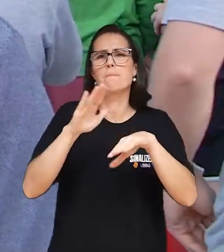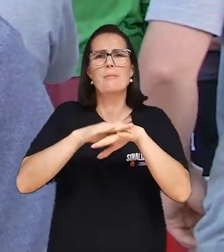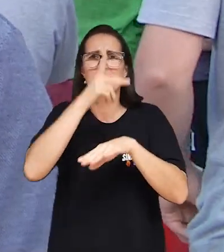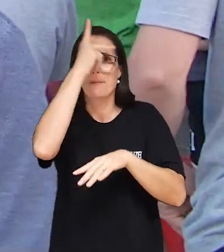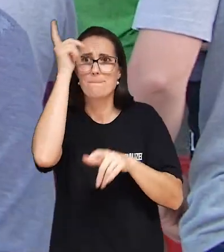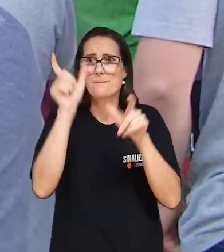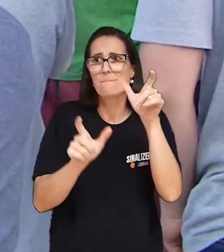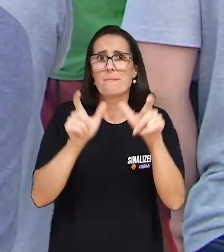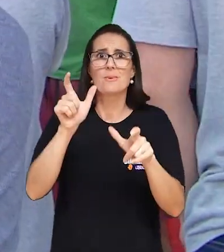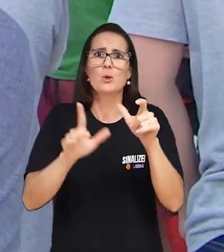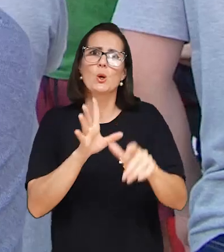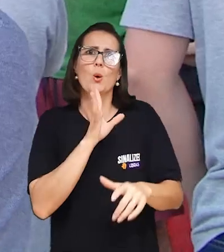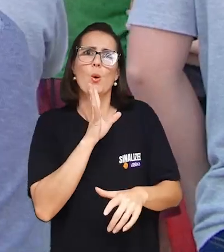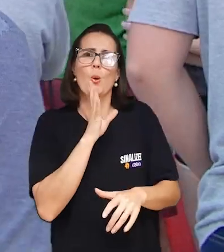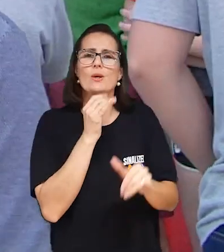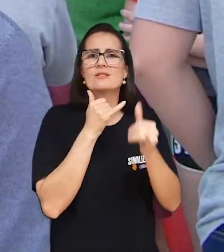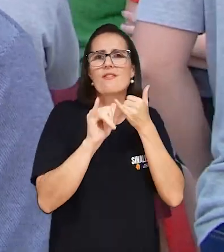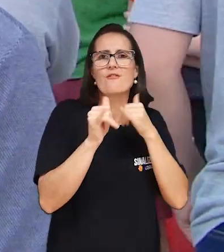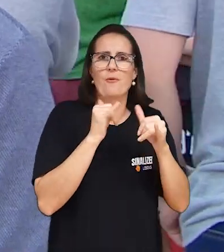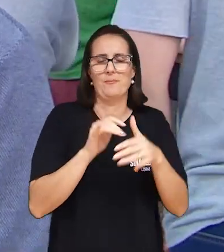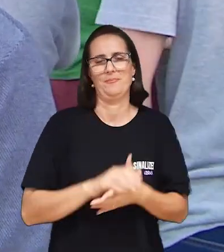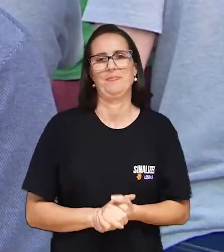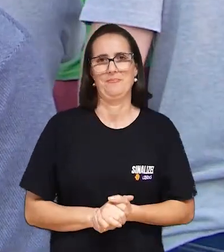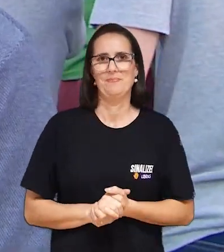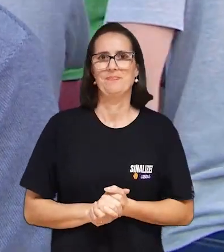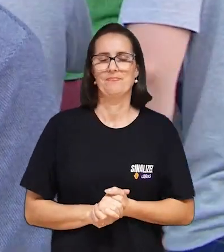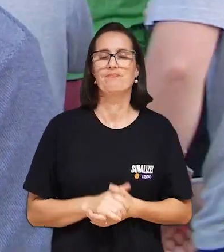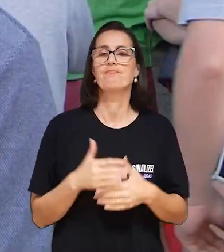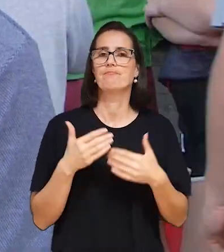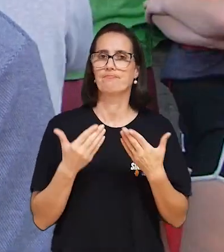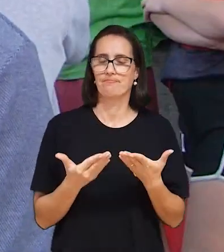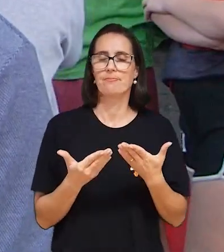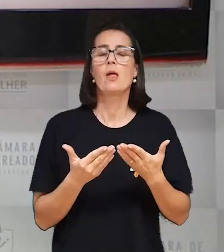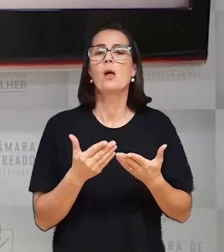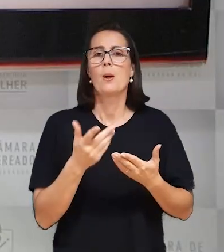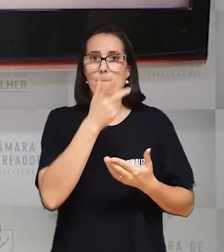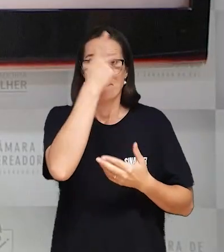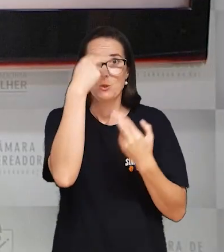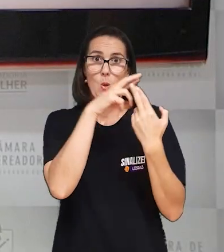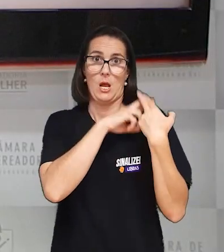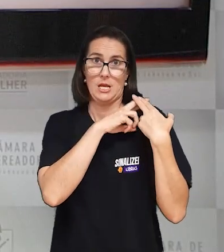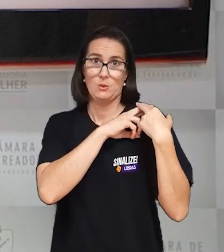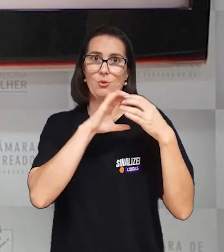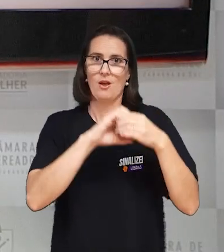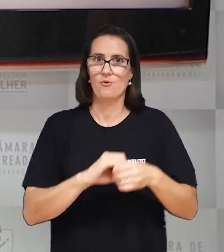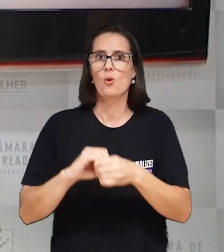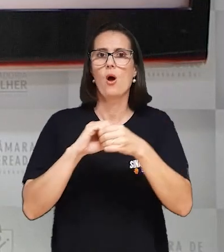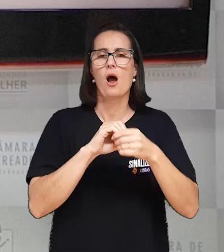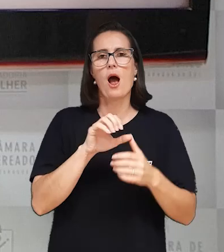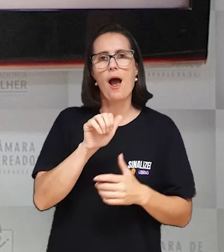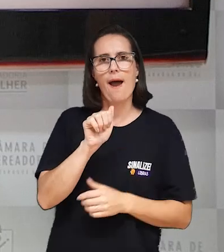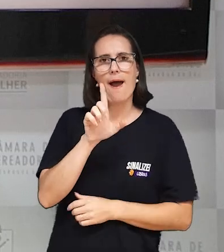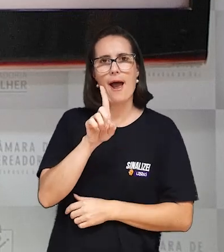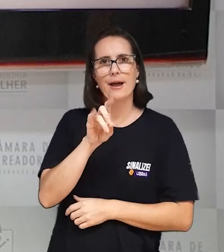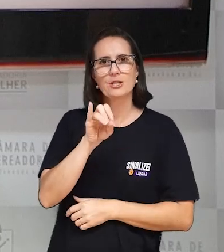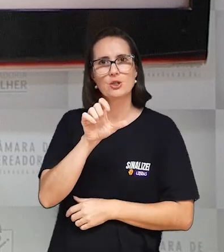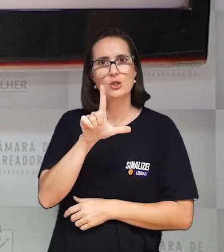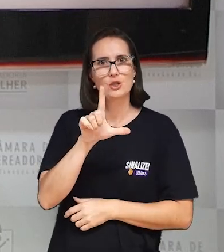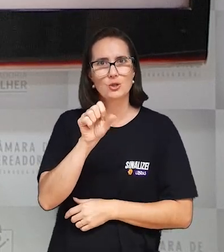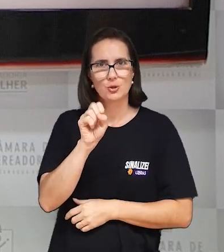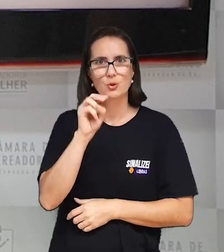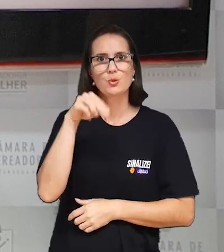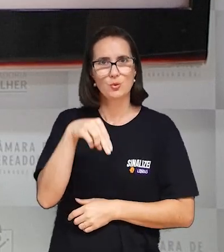gente poder divulgar para o maior número possível de pessoas essas informações. Já o responsável pela cooperativa, Dilson